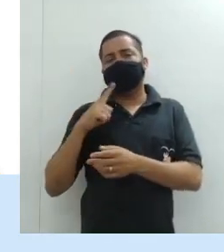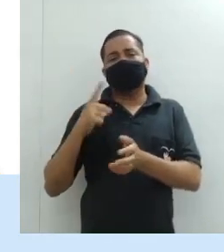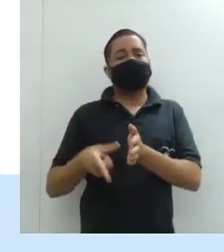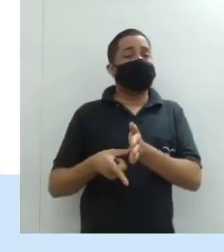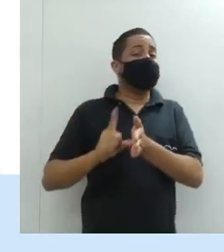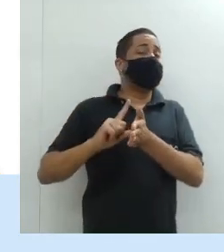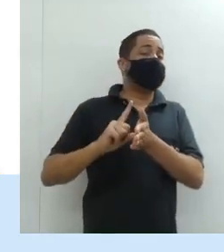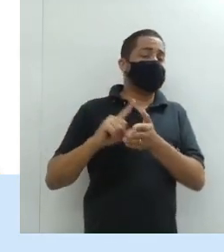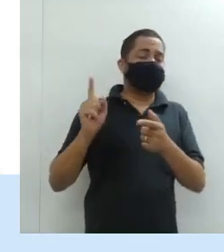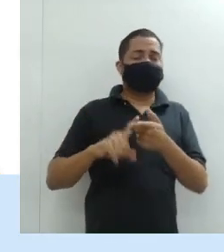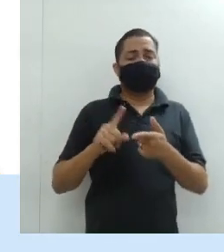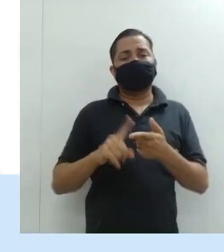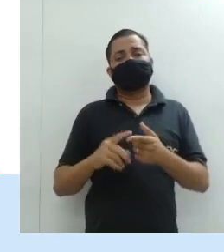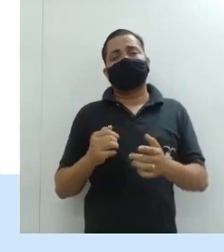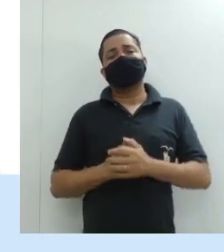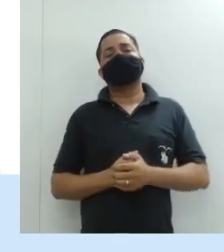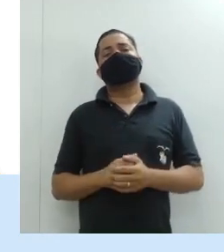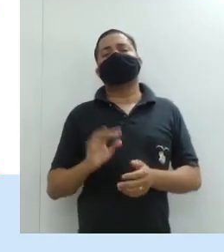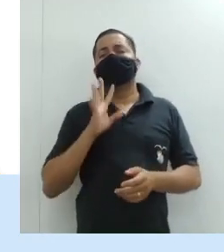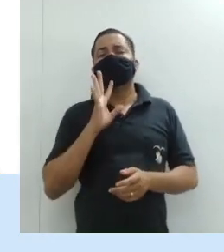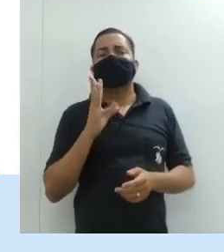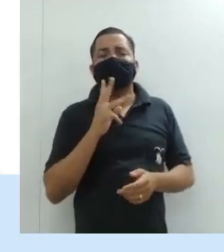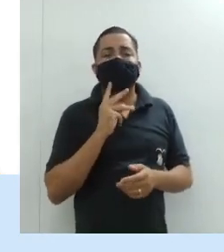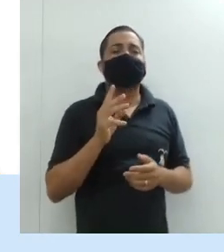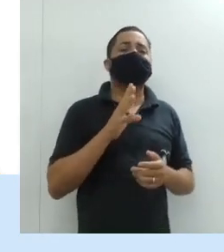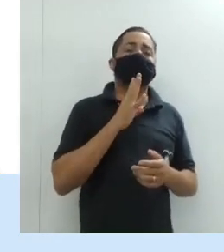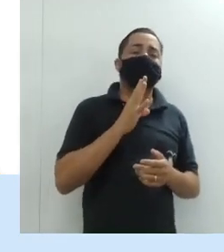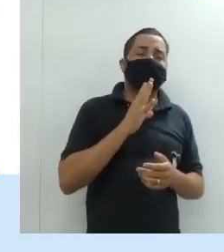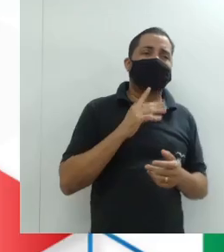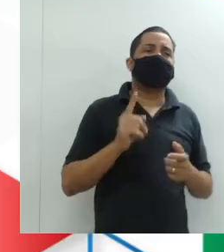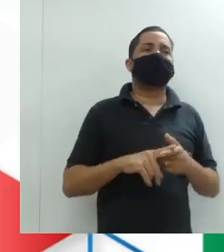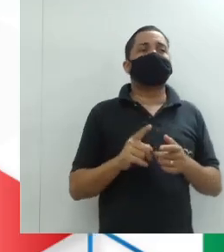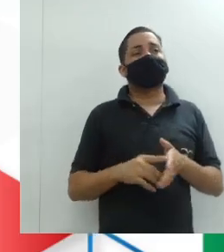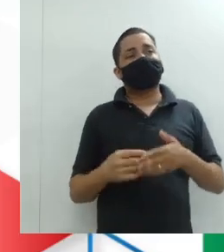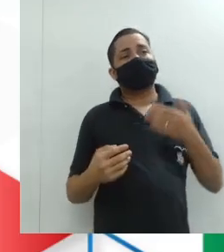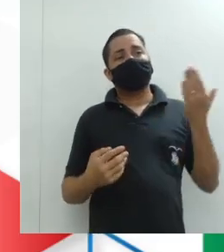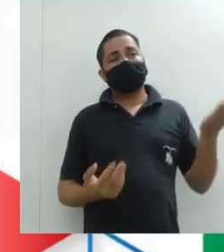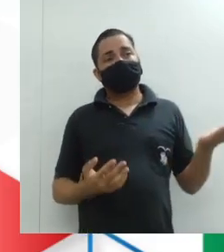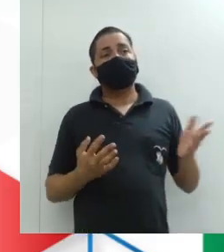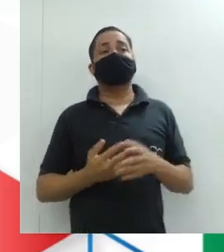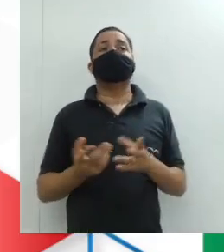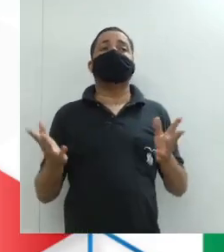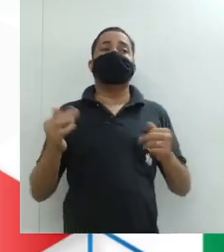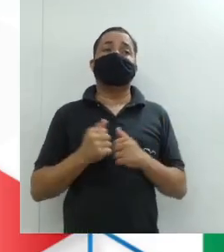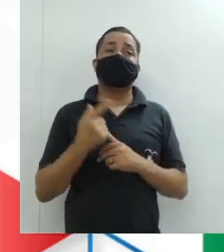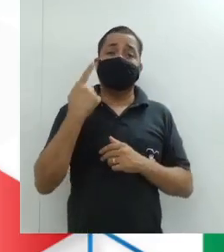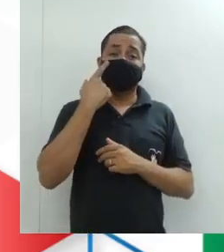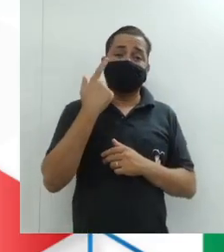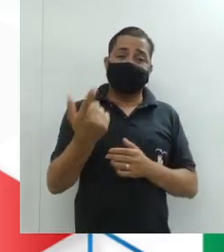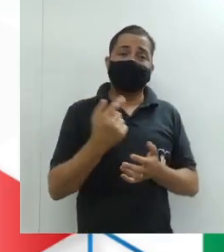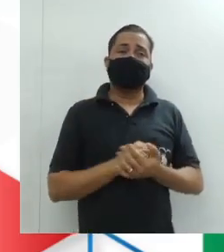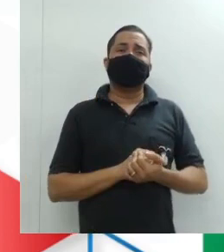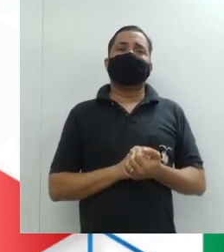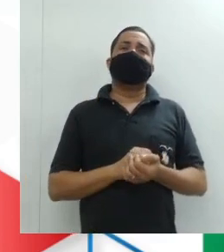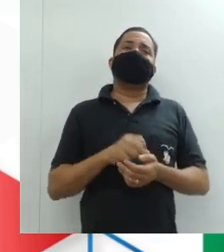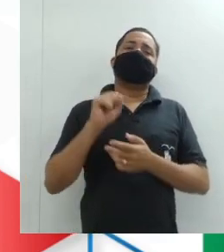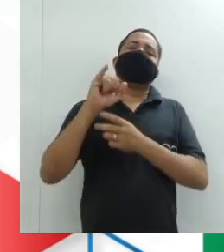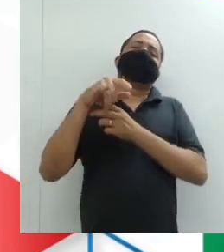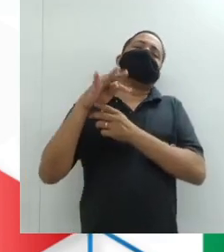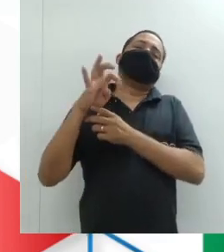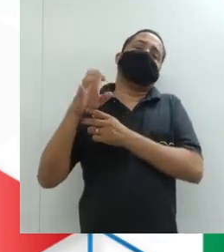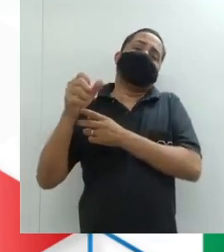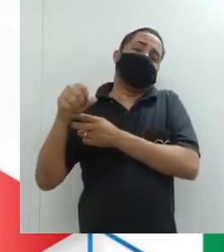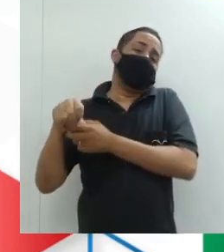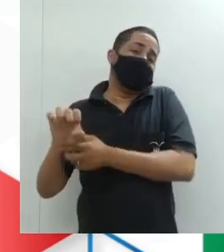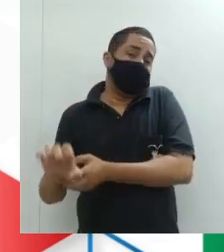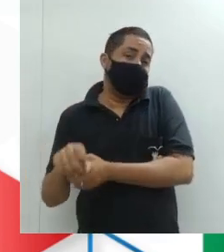os pré-socráticos, conhecer. Então aqui trago para vocês, para finalizar, vejam só uma síntese entre